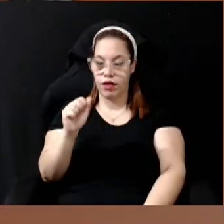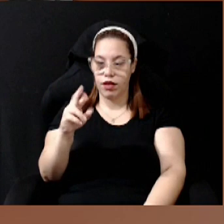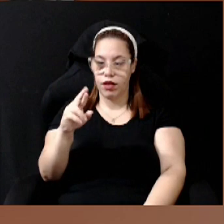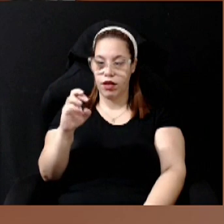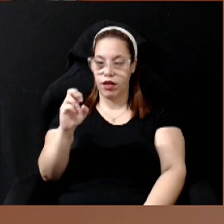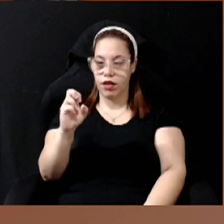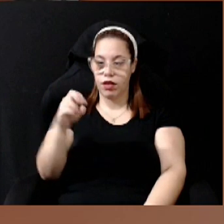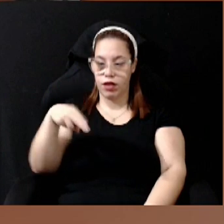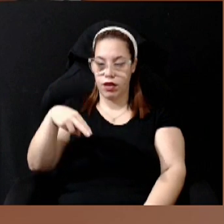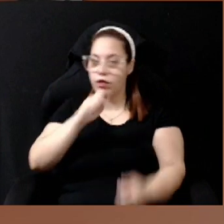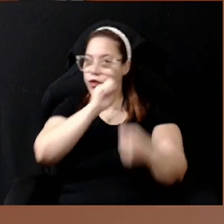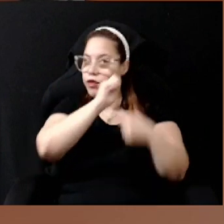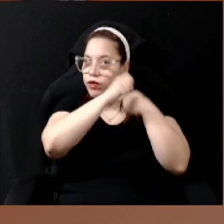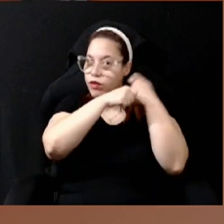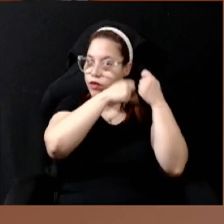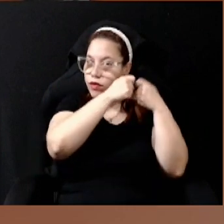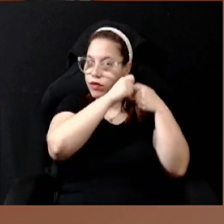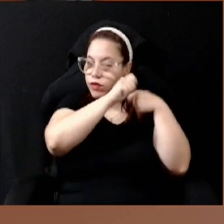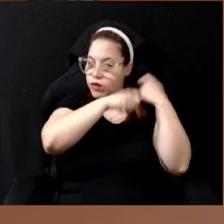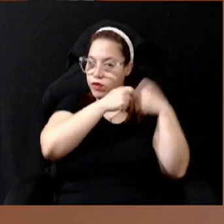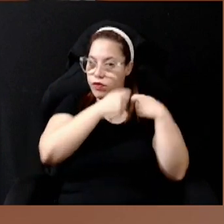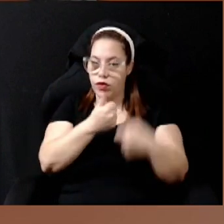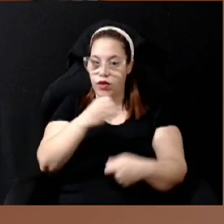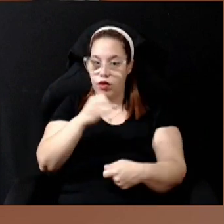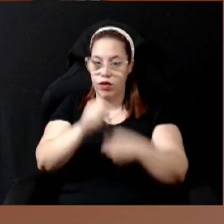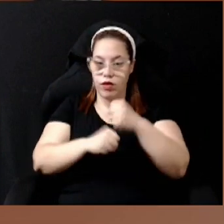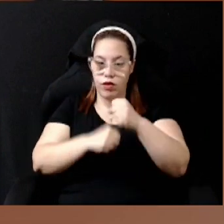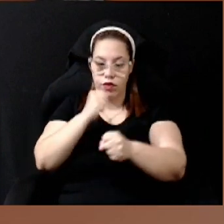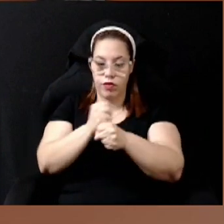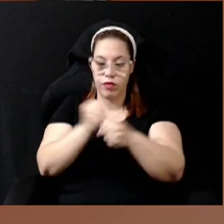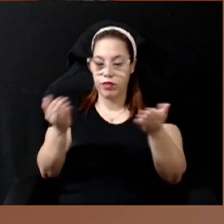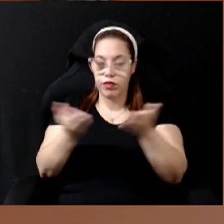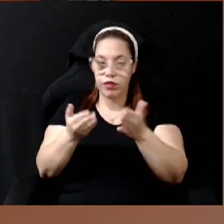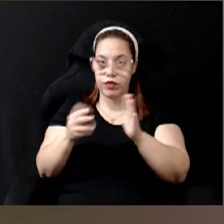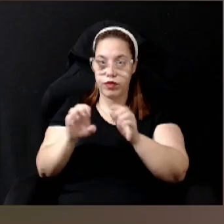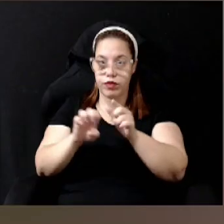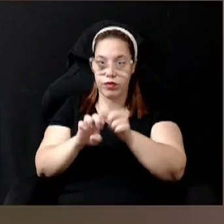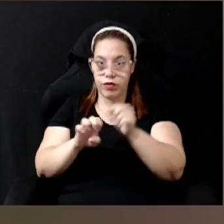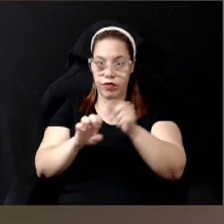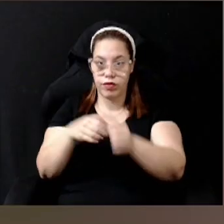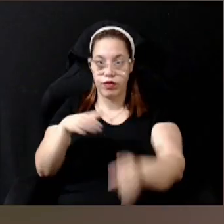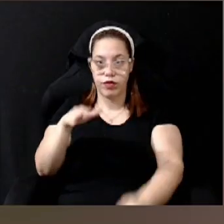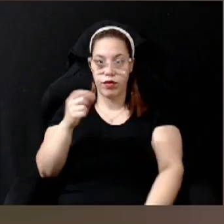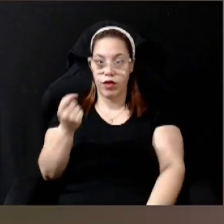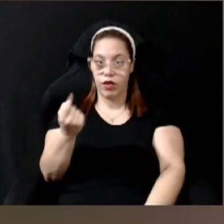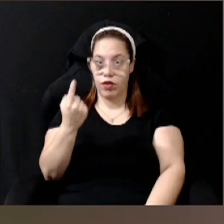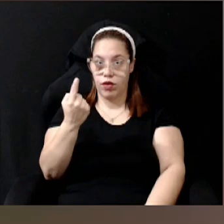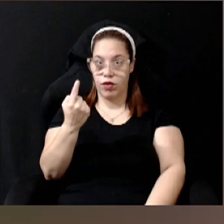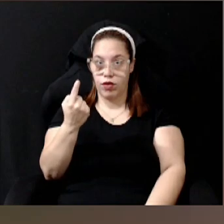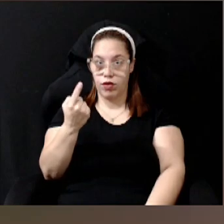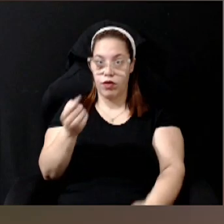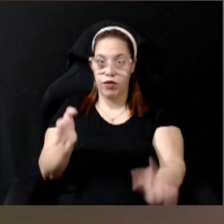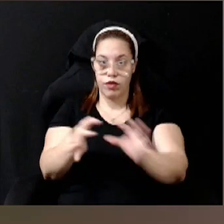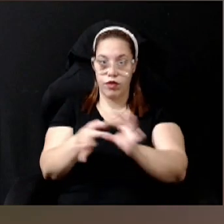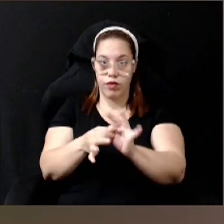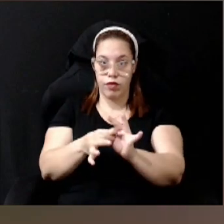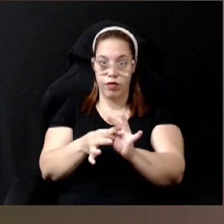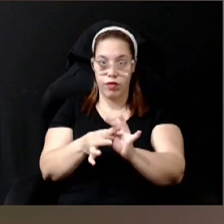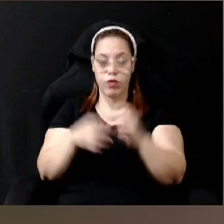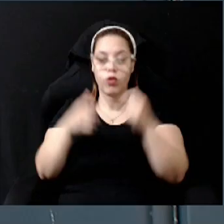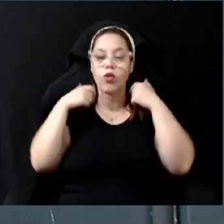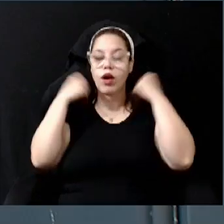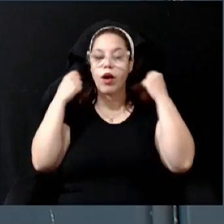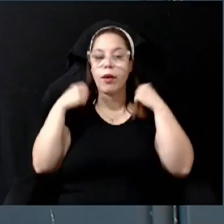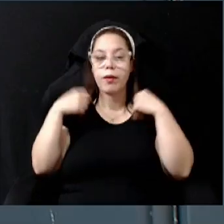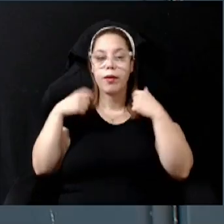que está no mercado há 10 anos e hoje empreende em mais de um negócio ligado ao mercado de cabelos e